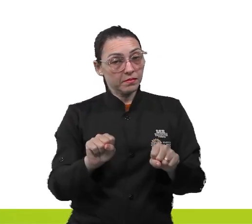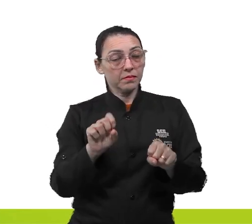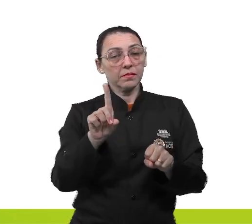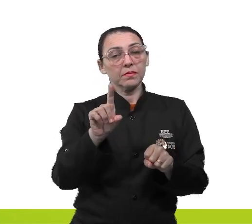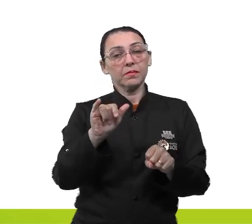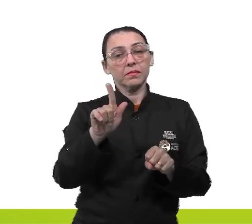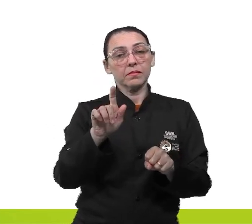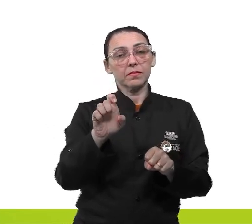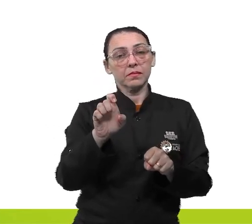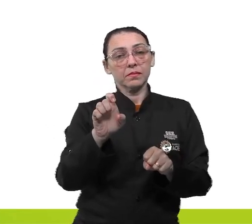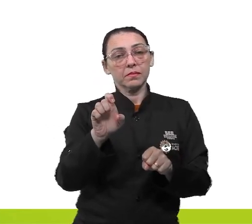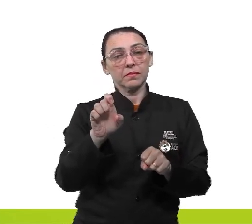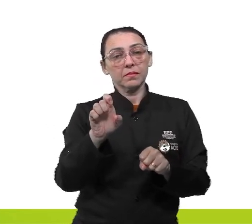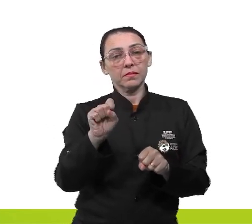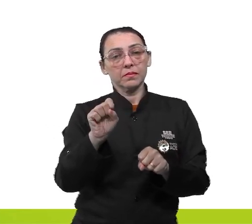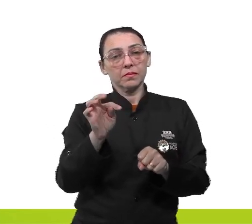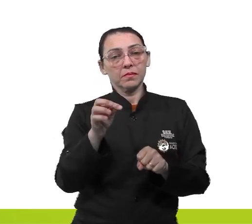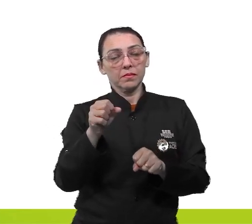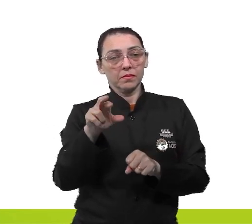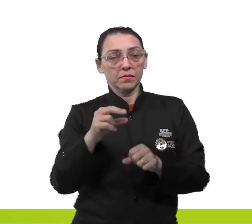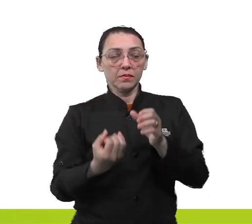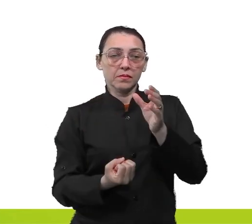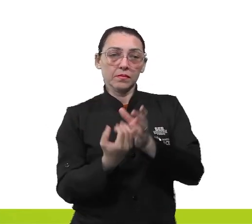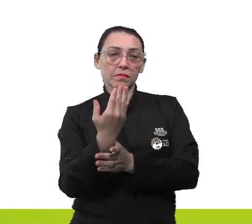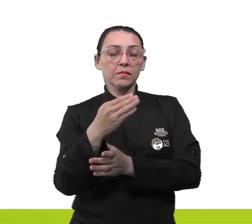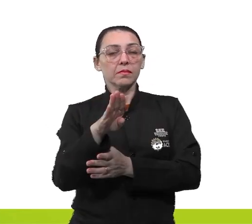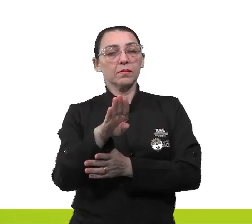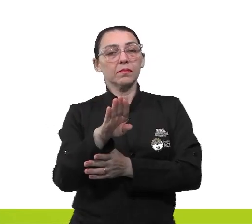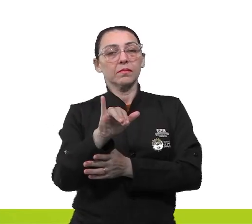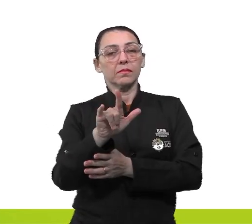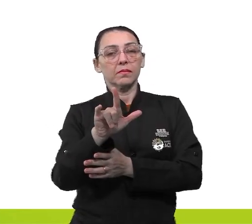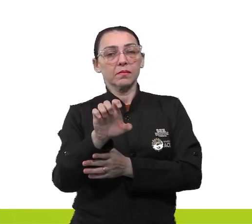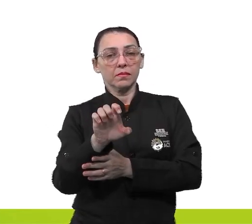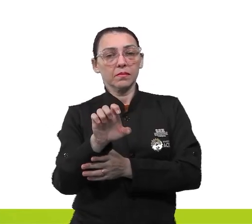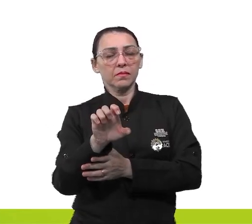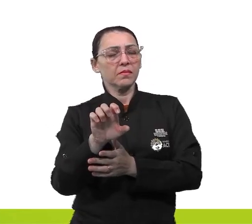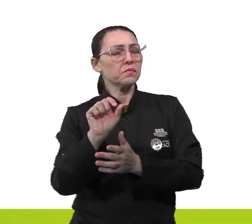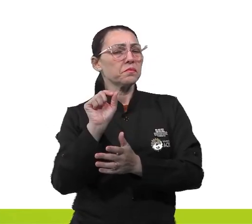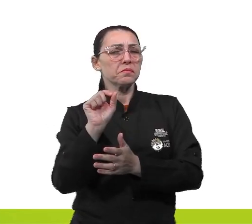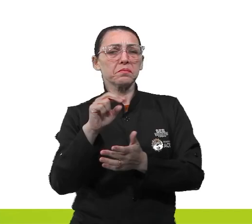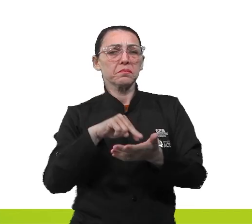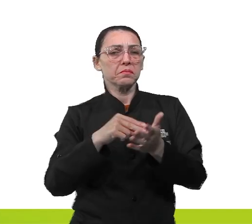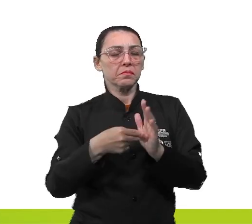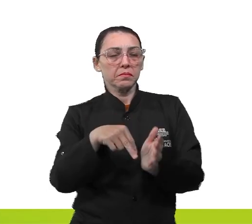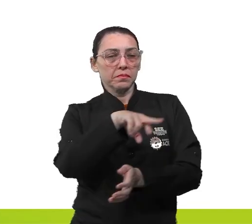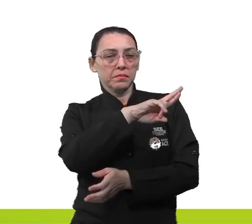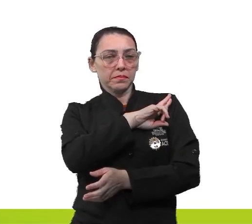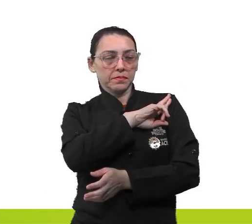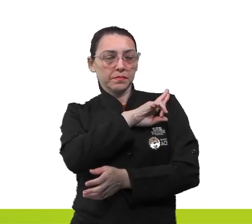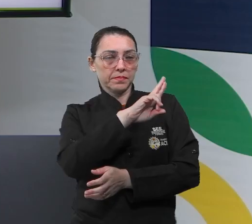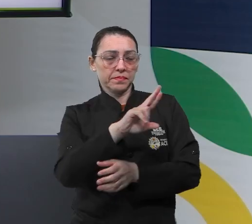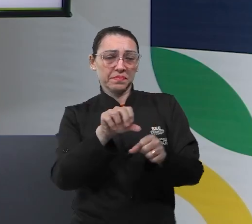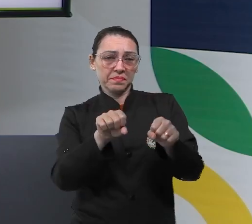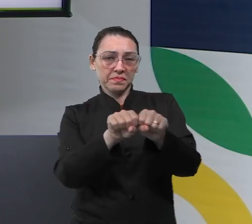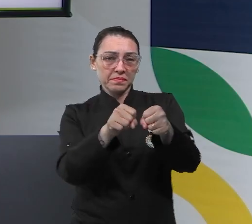No caso, o fígado, ele vai fazer a produção da bile. A bile, ela é responsável por